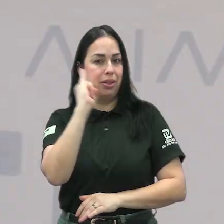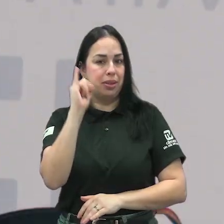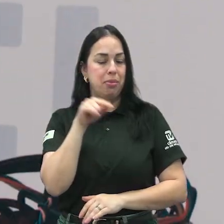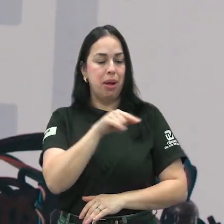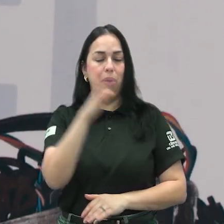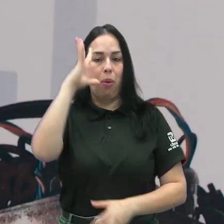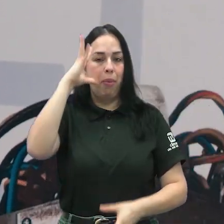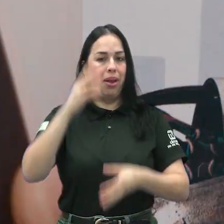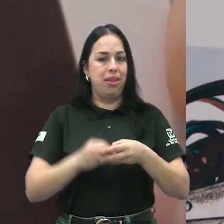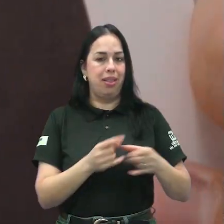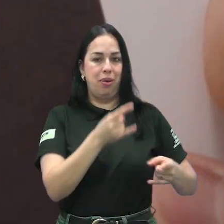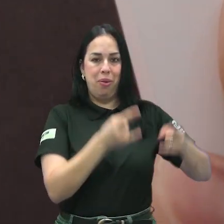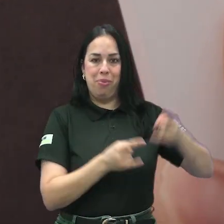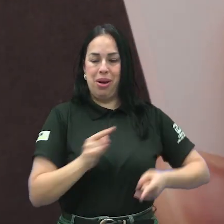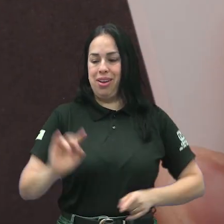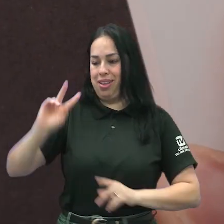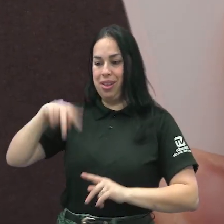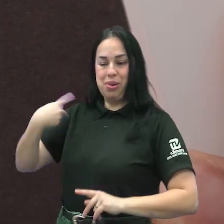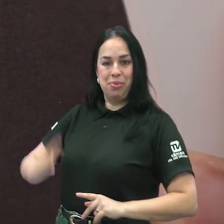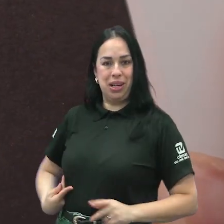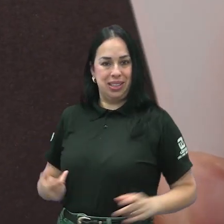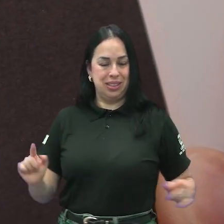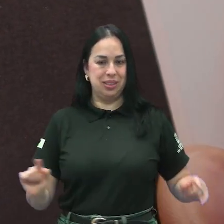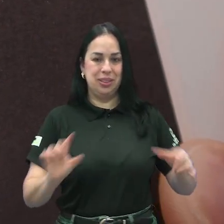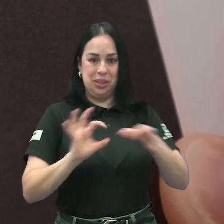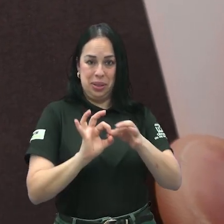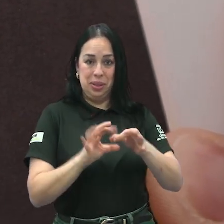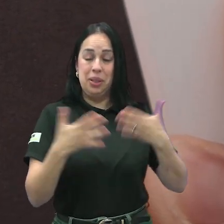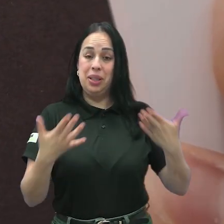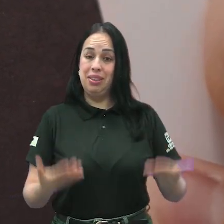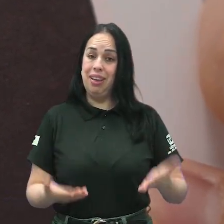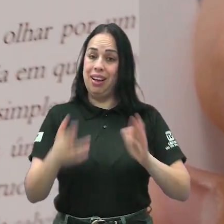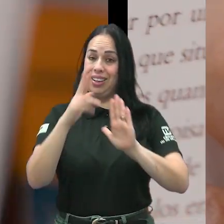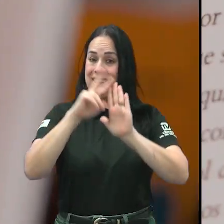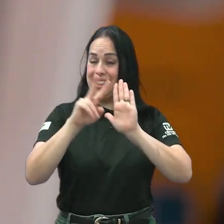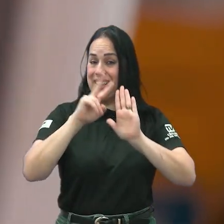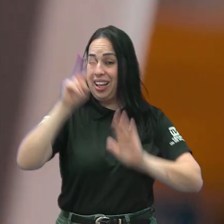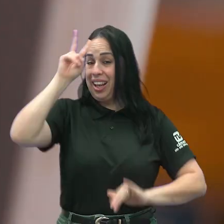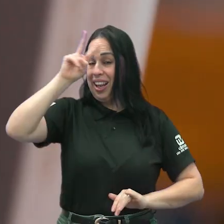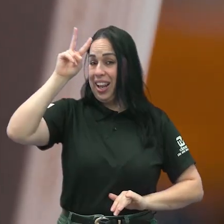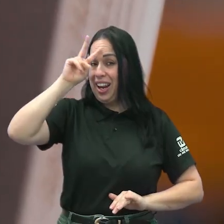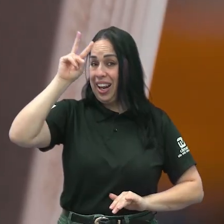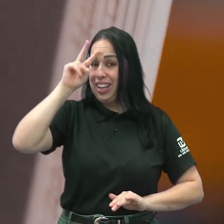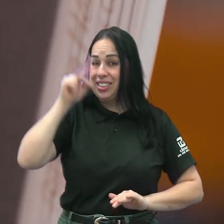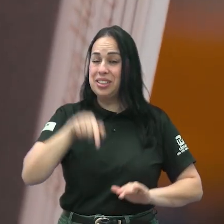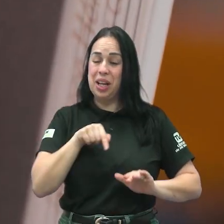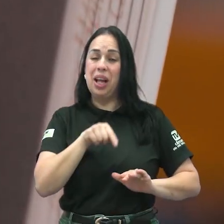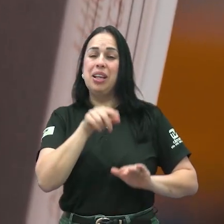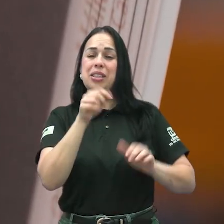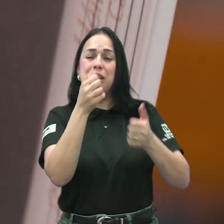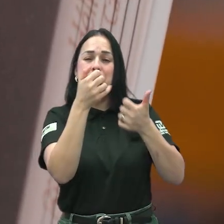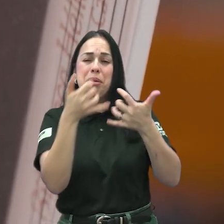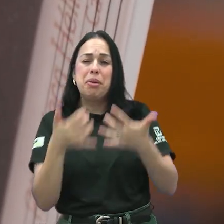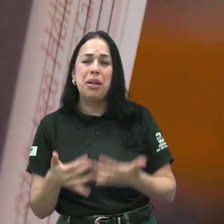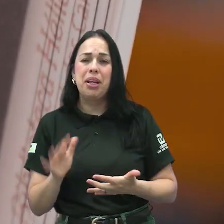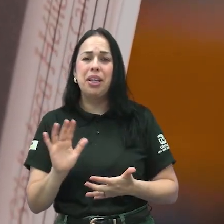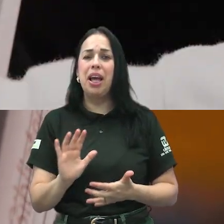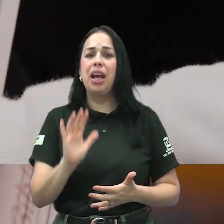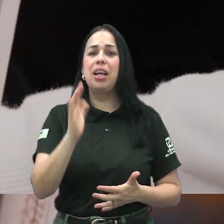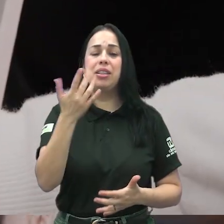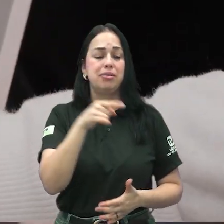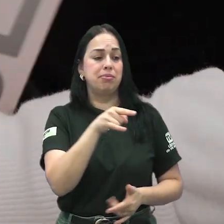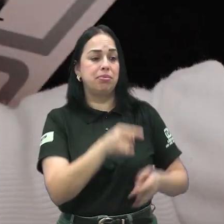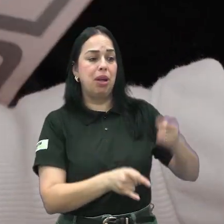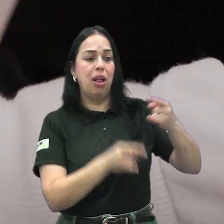entre humanos e robôs. Assim, o livro explora dilemas éticos e paradoxos que surgem quando